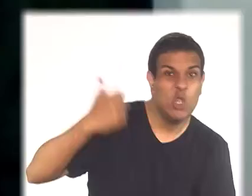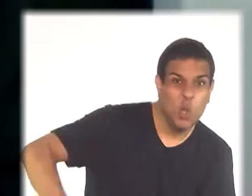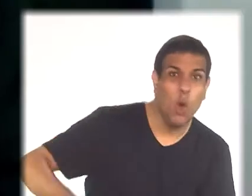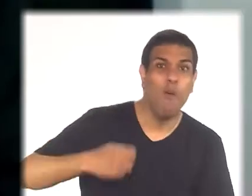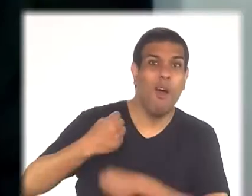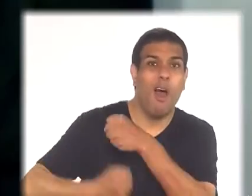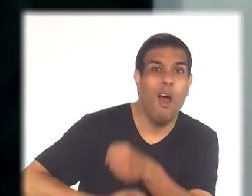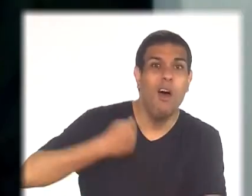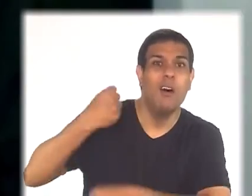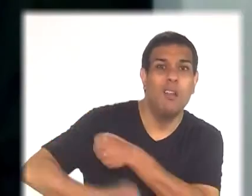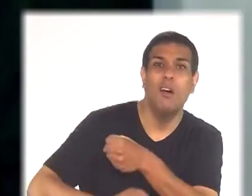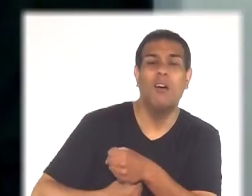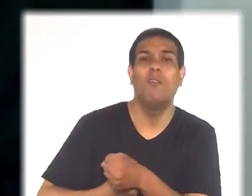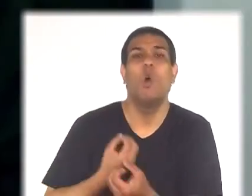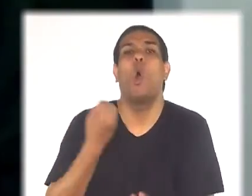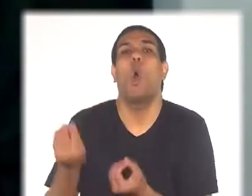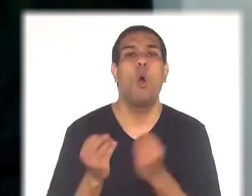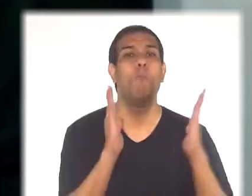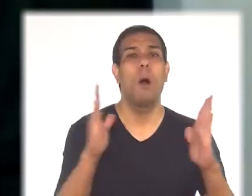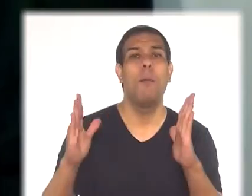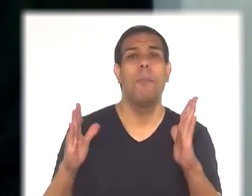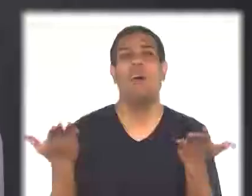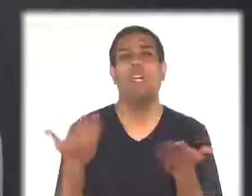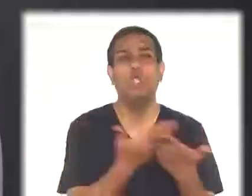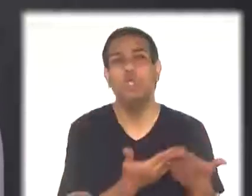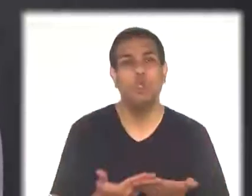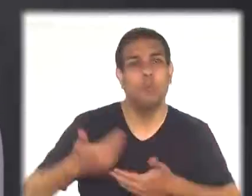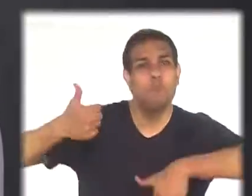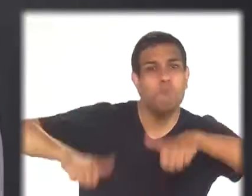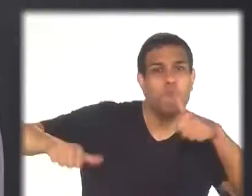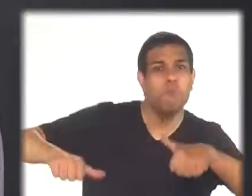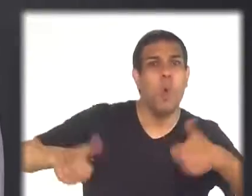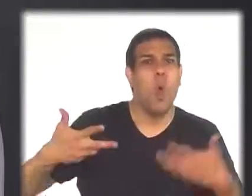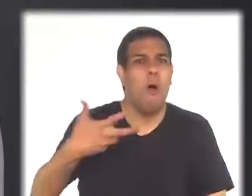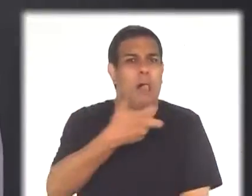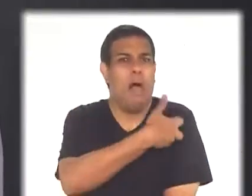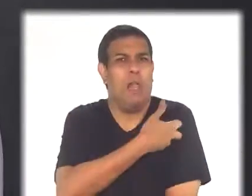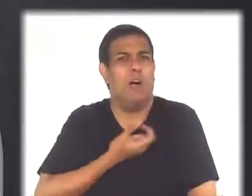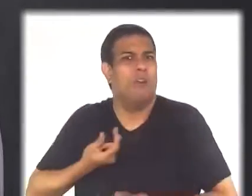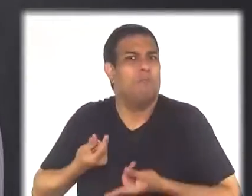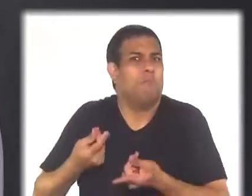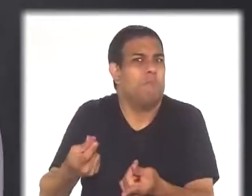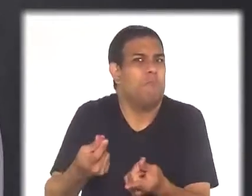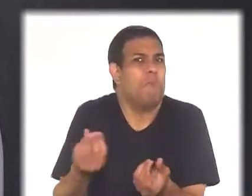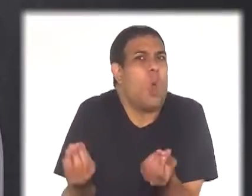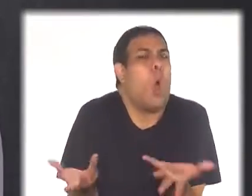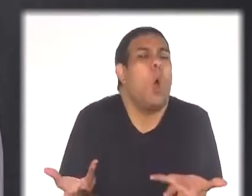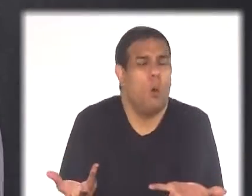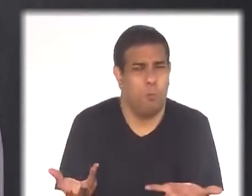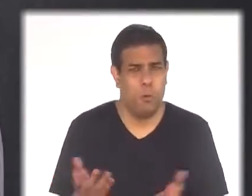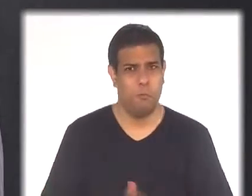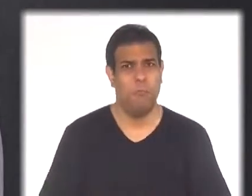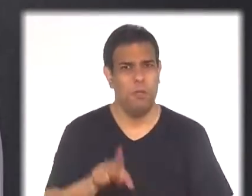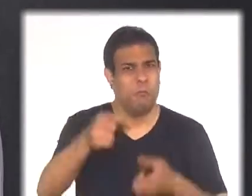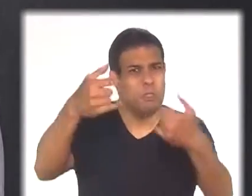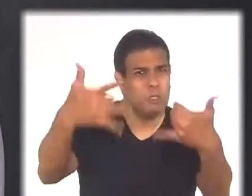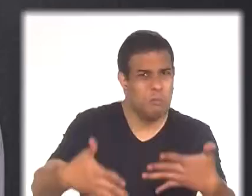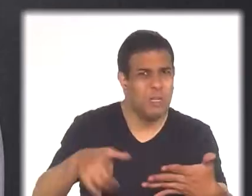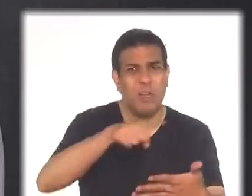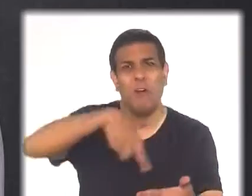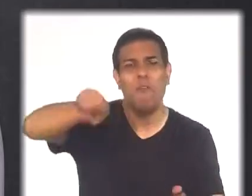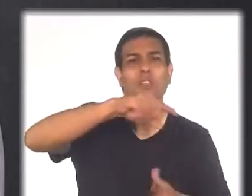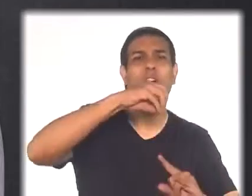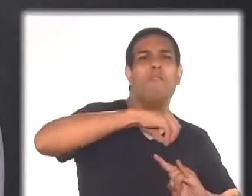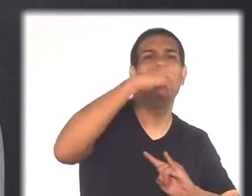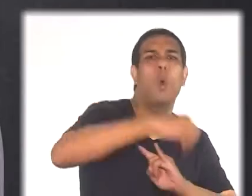Será que vai ter que ser feito anualmente? Já se tem uma noção disso? Ou vai ser uma vacina que vai durar por um período mais